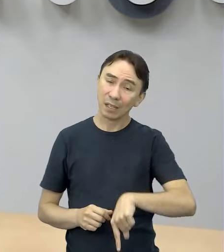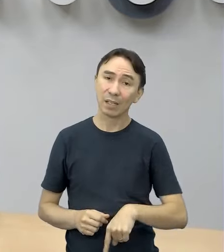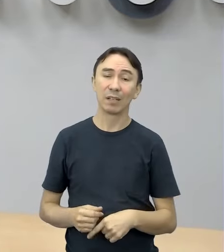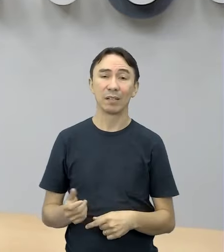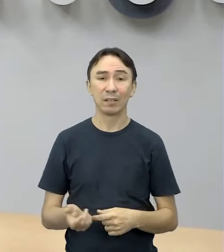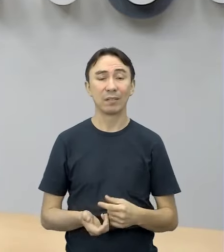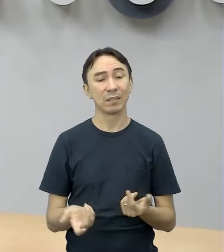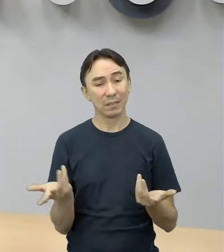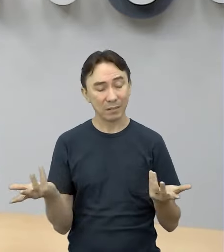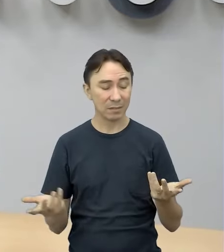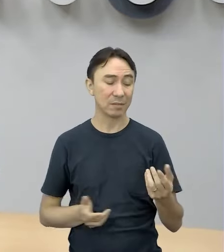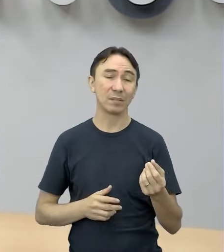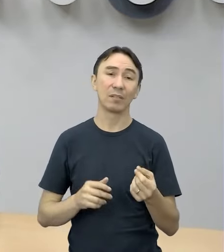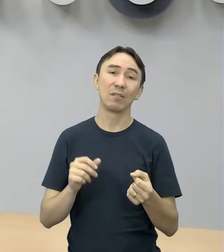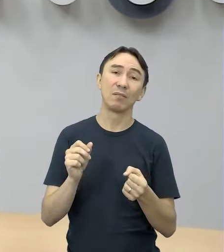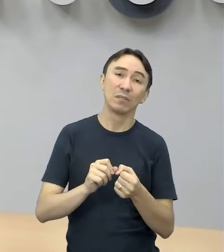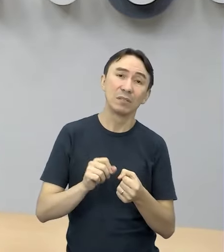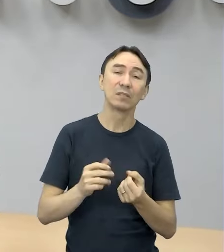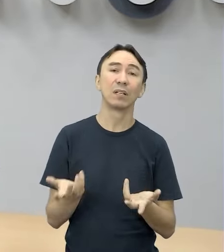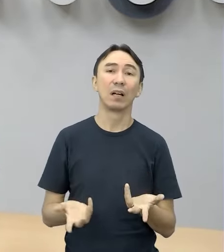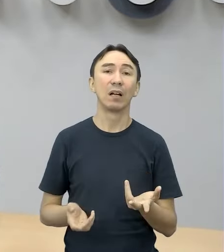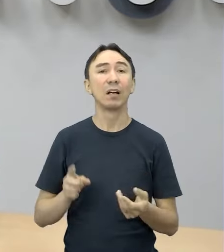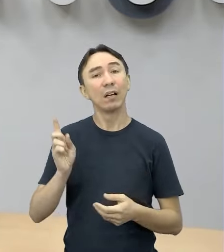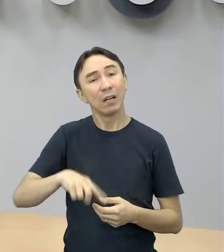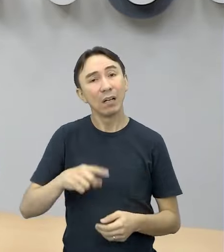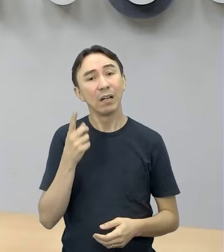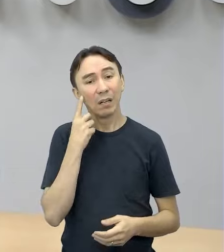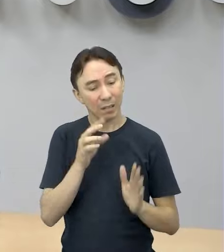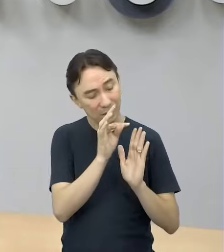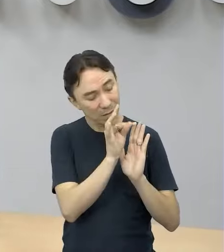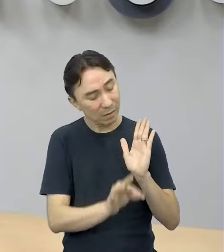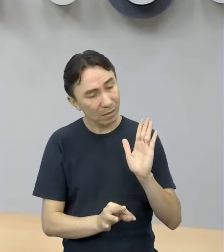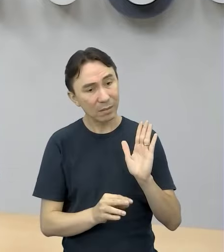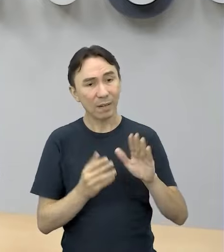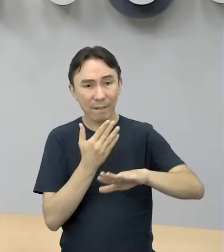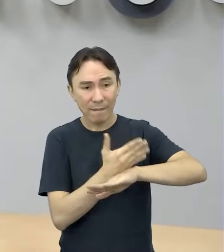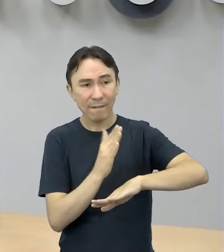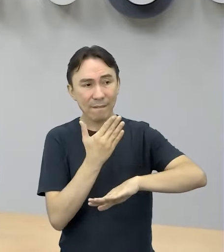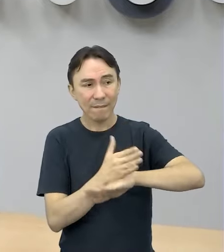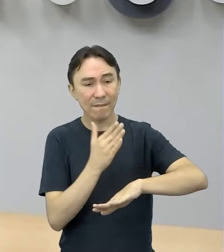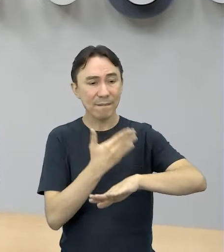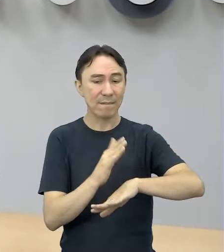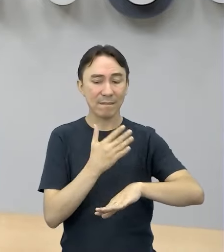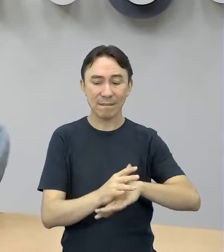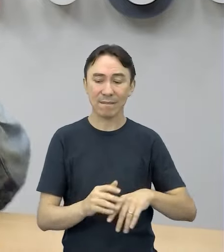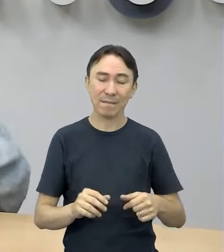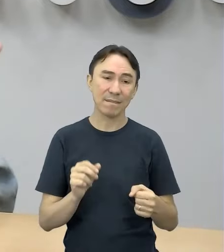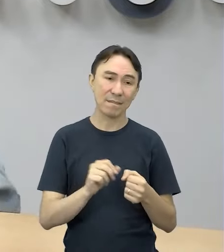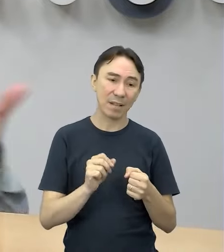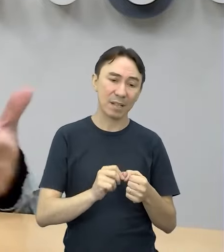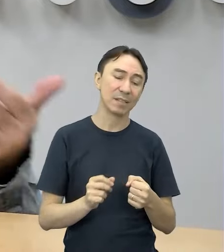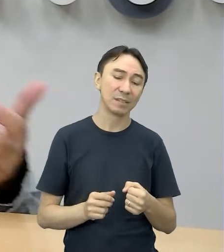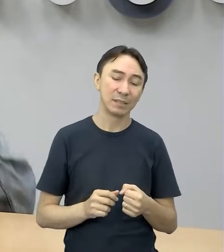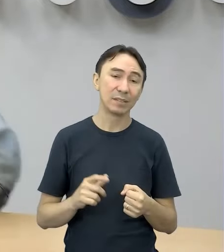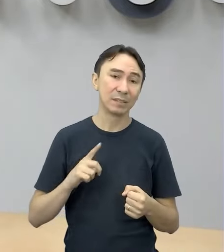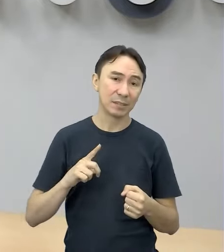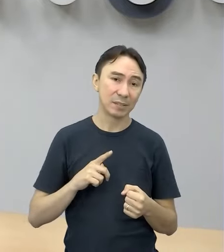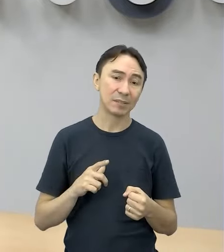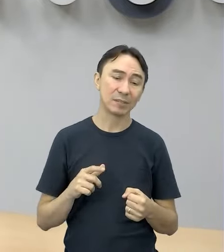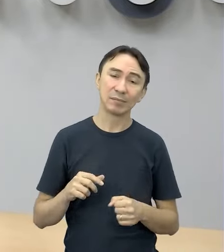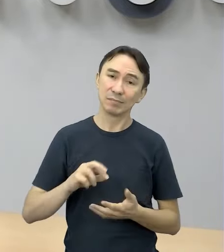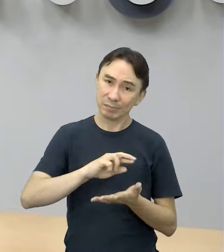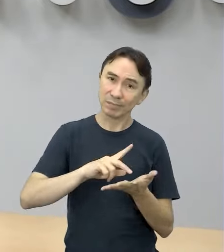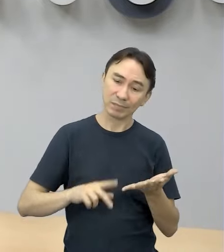poder treinar, né, as produções textuais, para poder executar também as produções textuais que estão colocadas nos